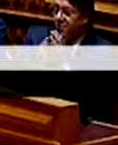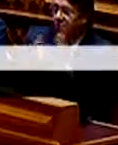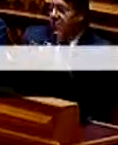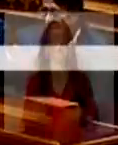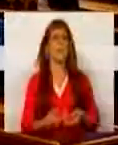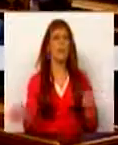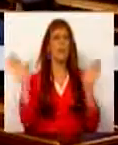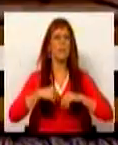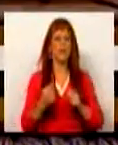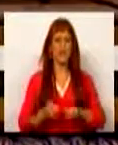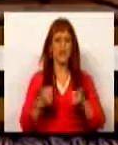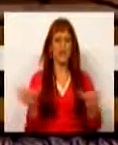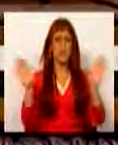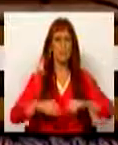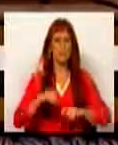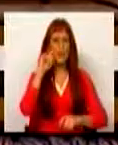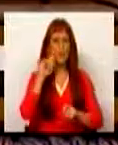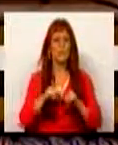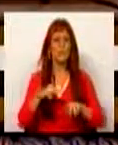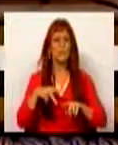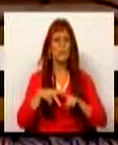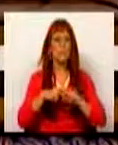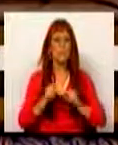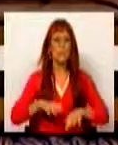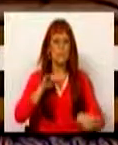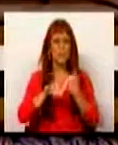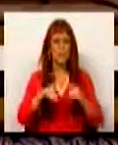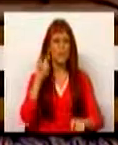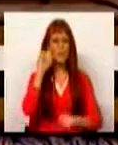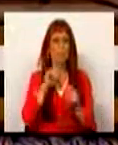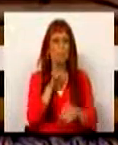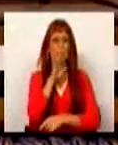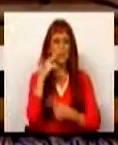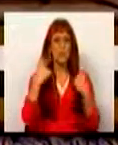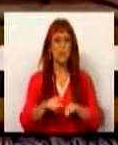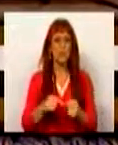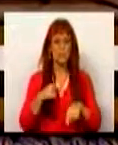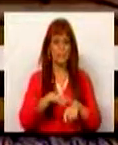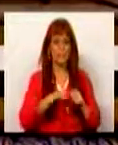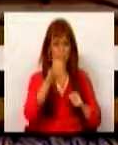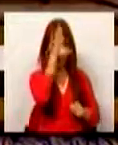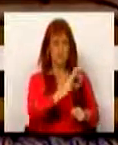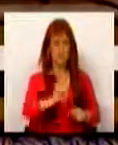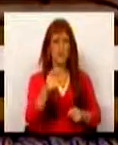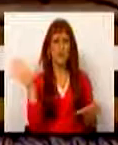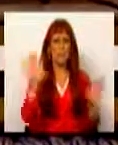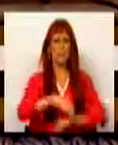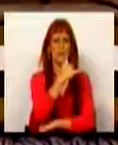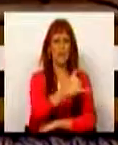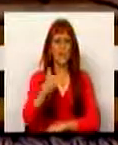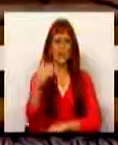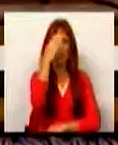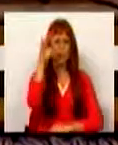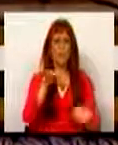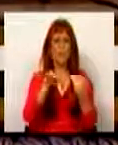Temos mais investimento na conservação rodoviária e na conservação ferroviária nesta legislatura. Mais 22%